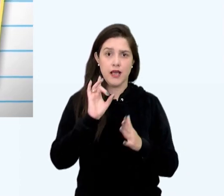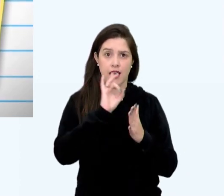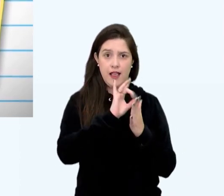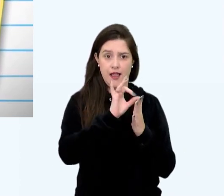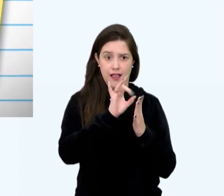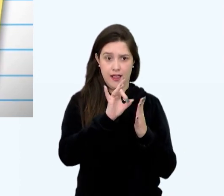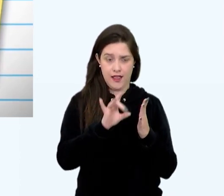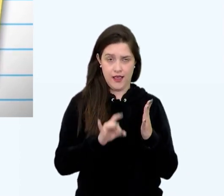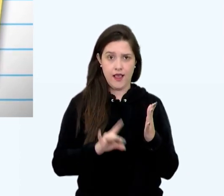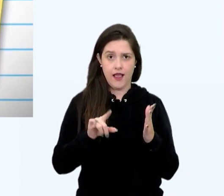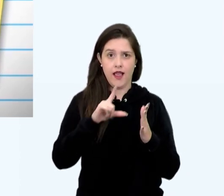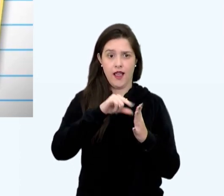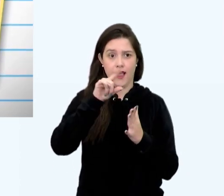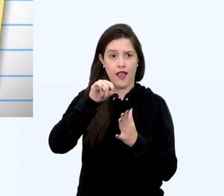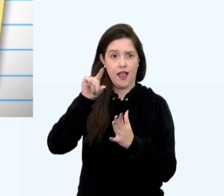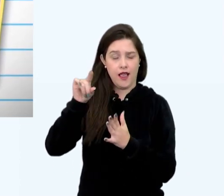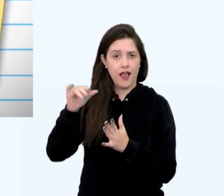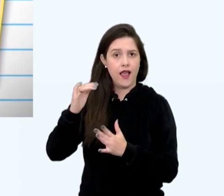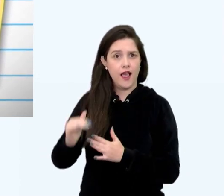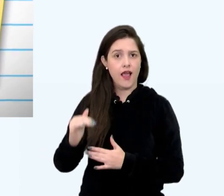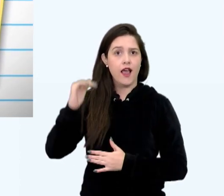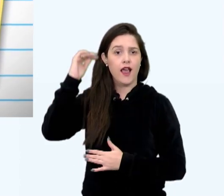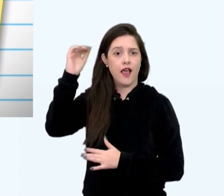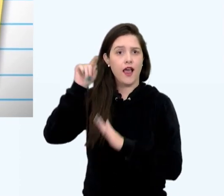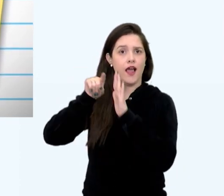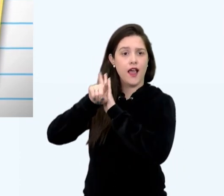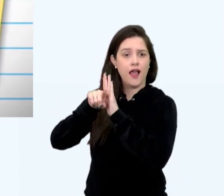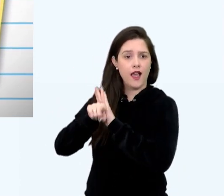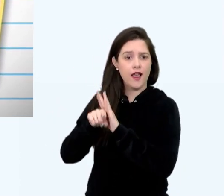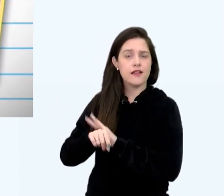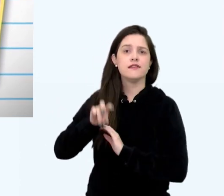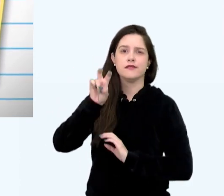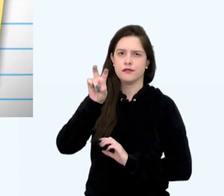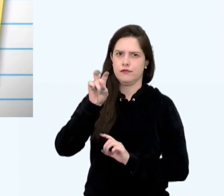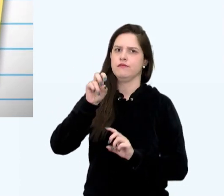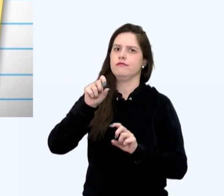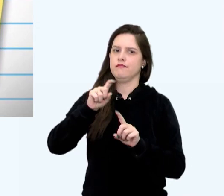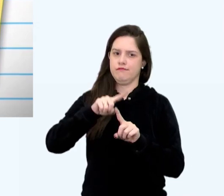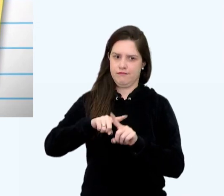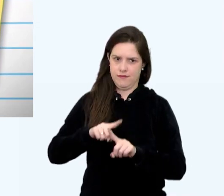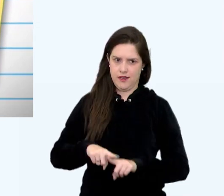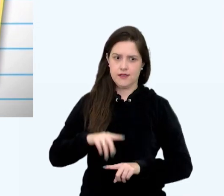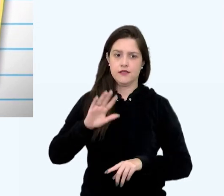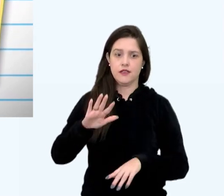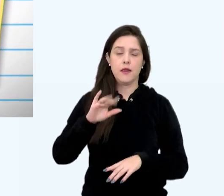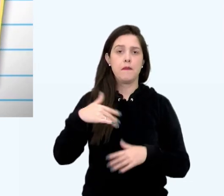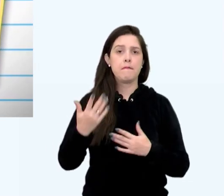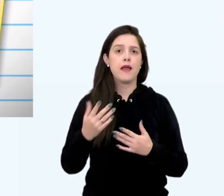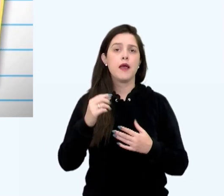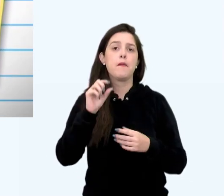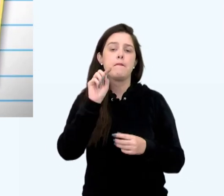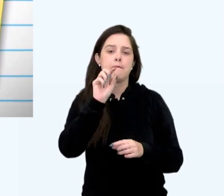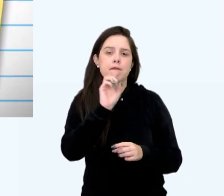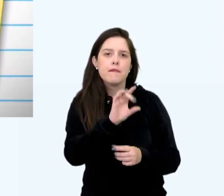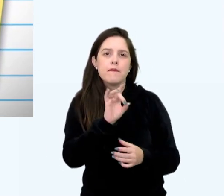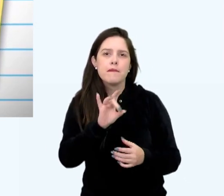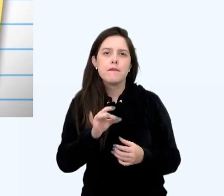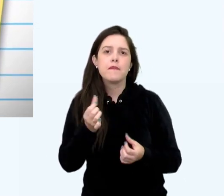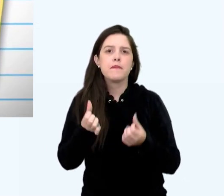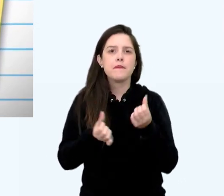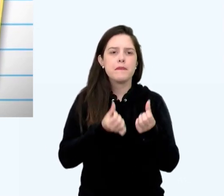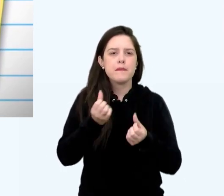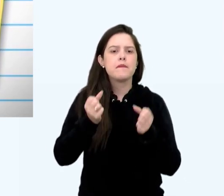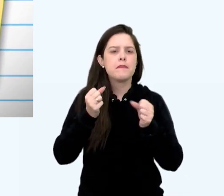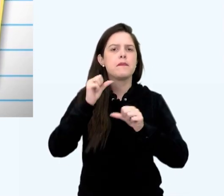residência selecionada participa da pesquisa 5 vezes, sendo uma vez por trimestre. Afinal, muita coisa pode